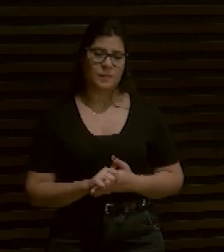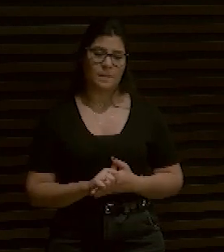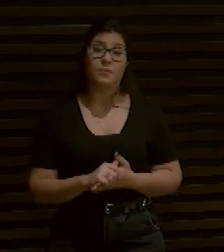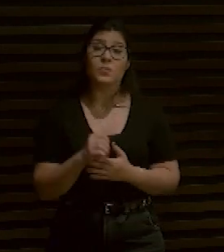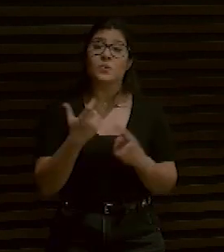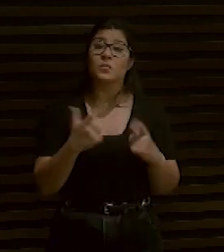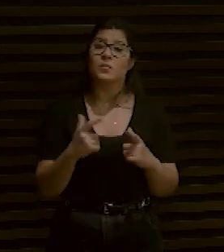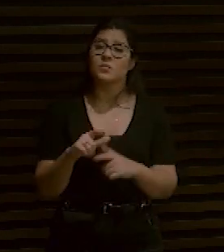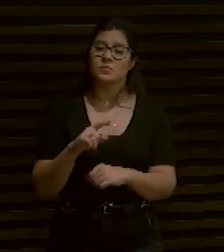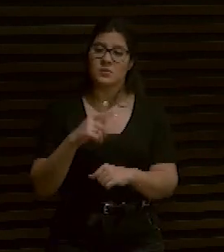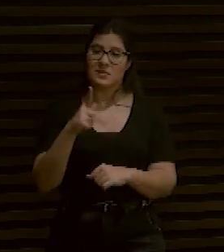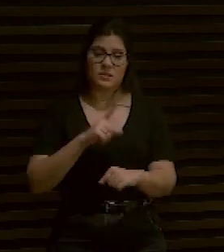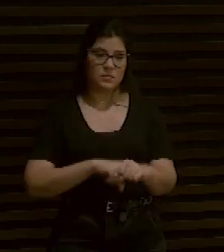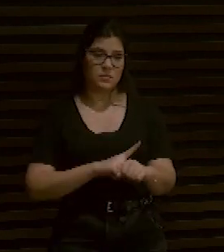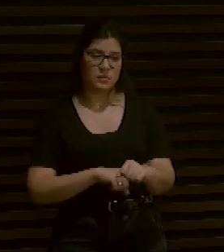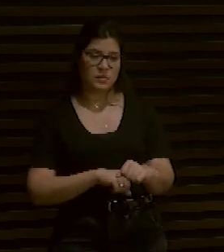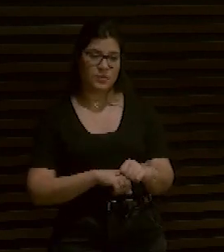Onde você gasta teu tempo?